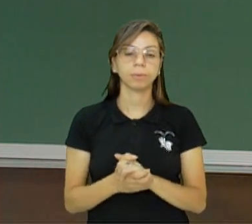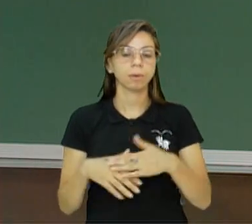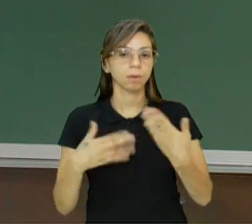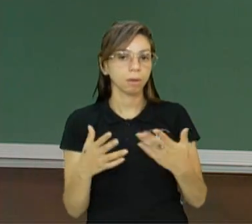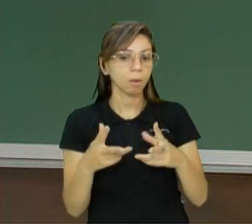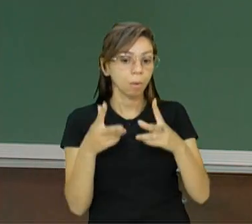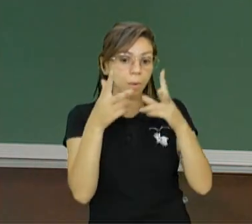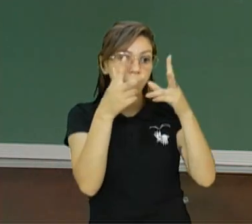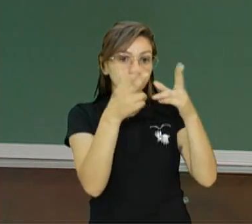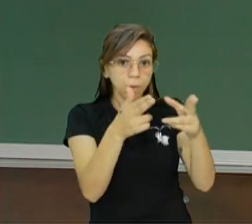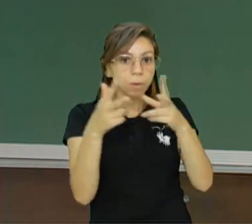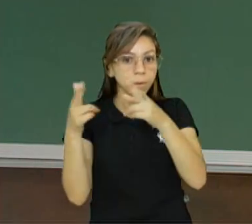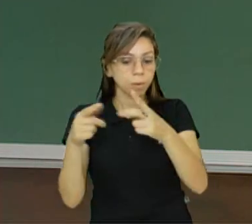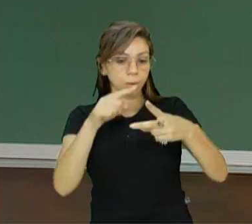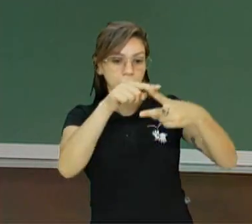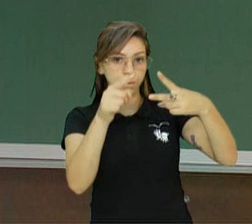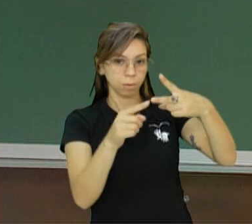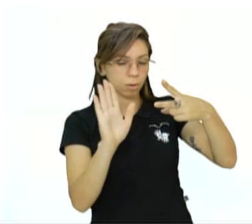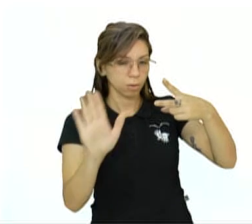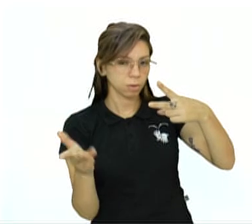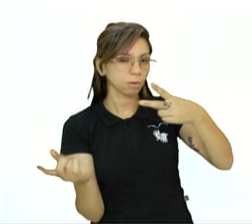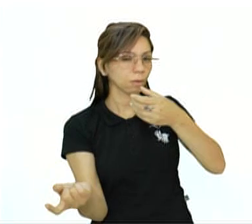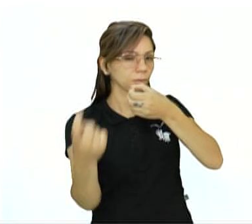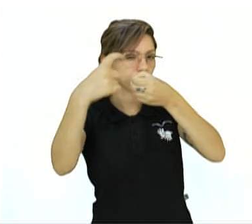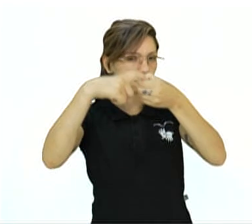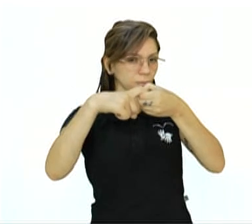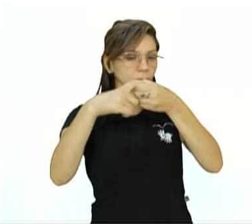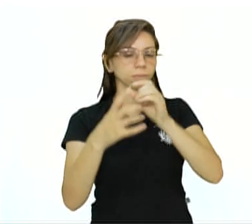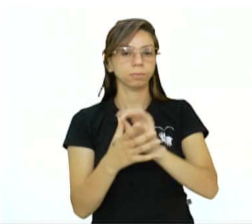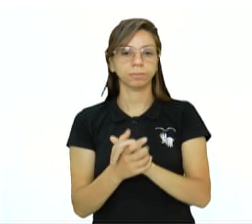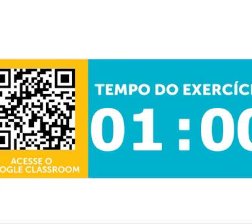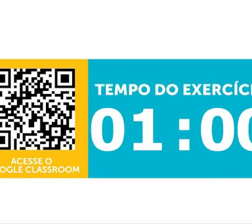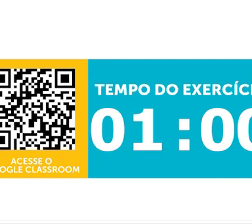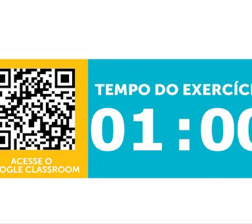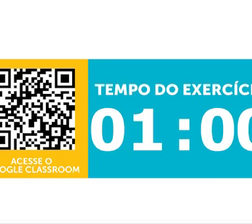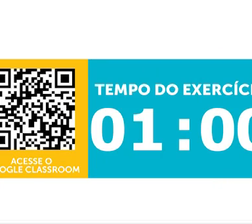construam 2 e daqui a pouco a gente volta.